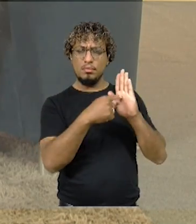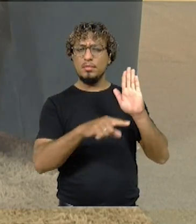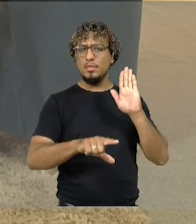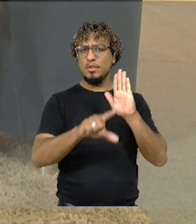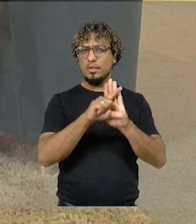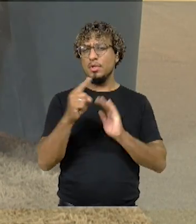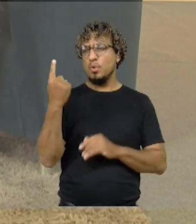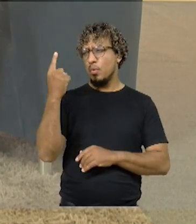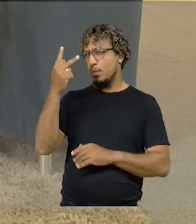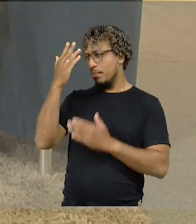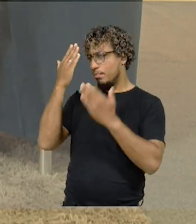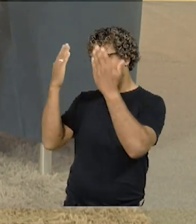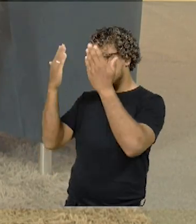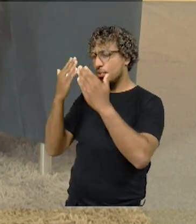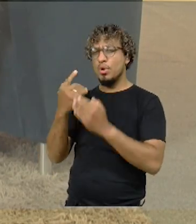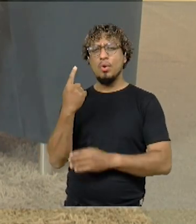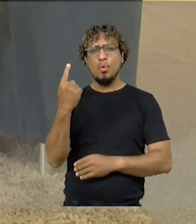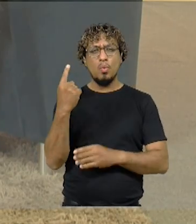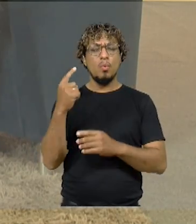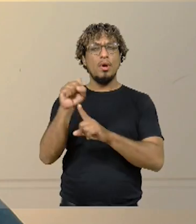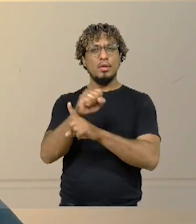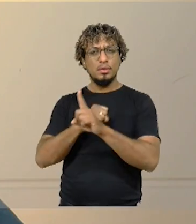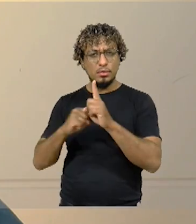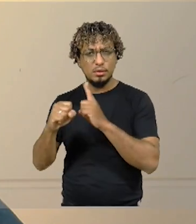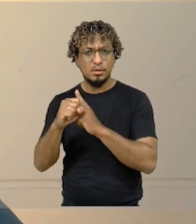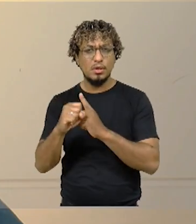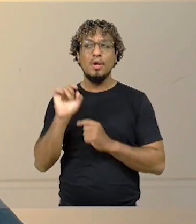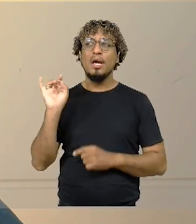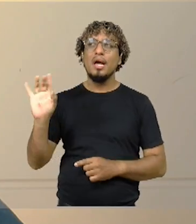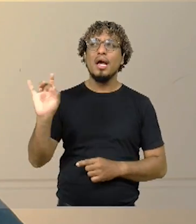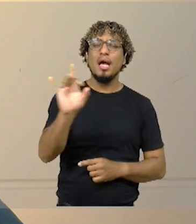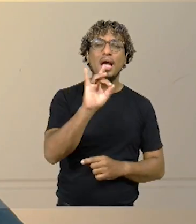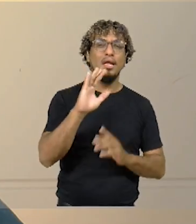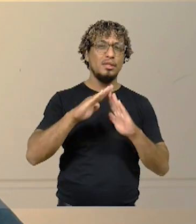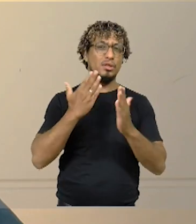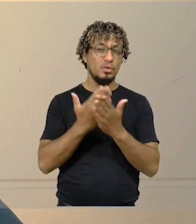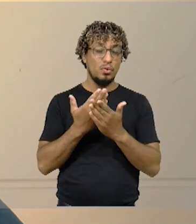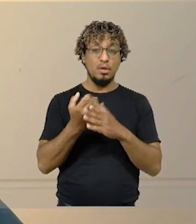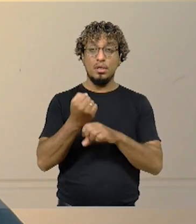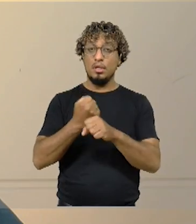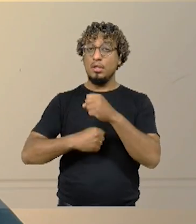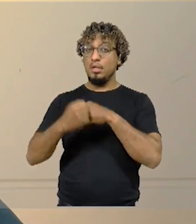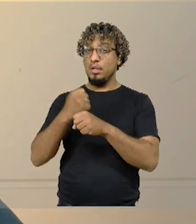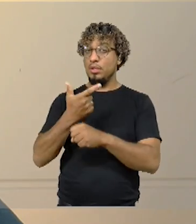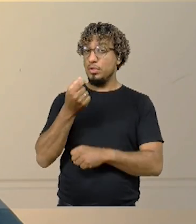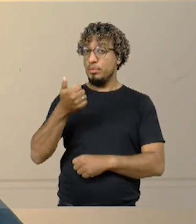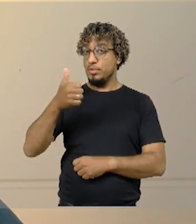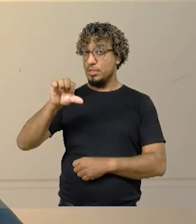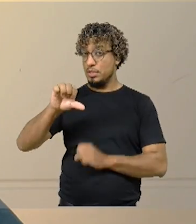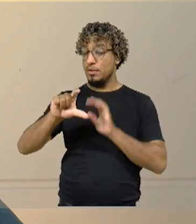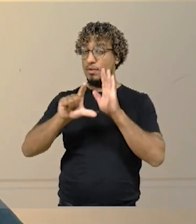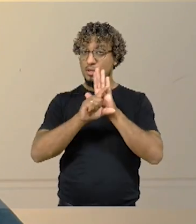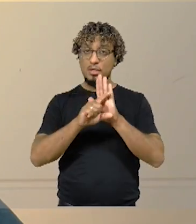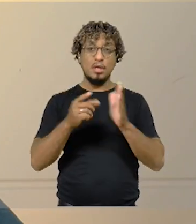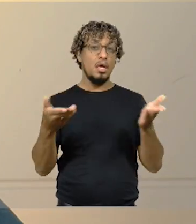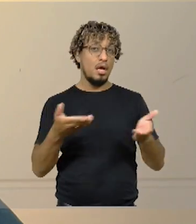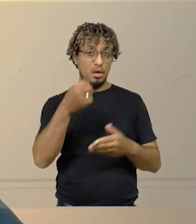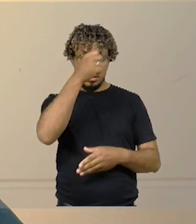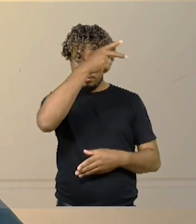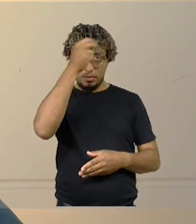multidisciplinares, né, estrutura de biblioteca, de internet, para que a pessoa fique na escola, mas não fique ocioso, né? Você tem que